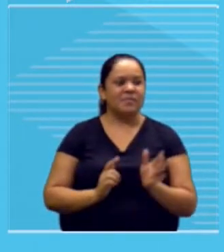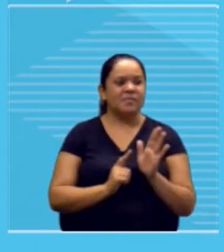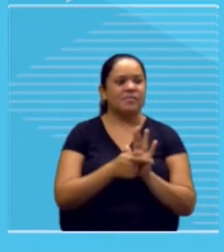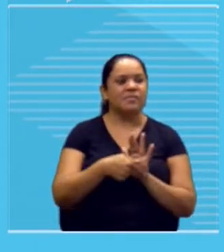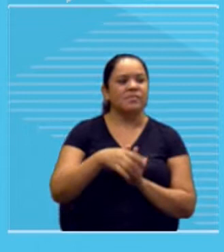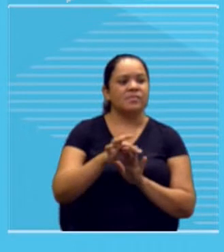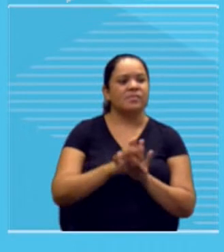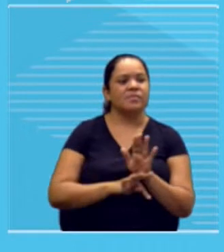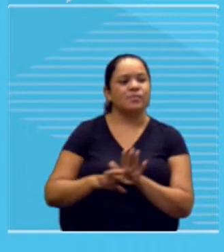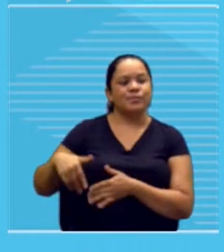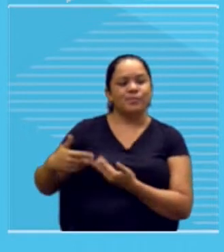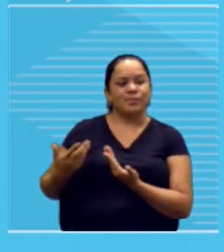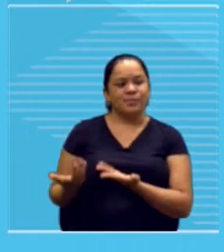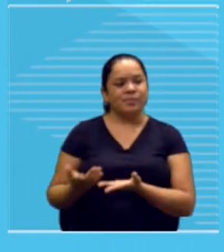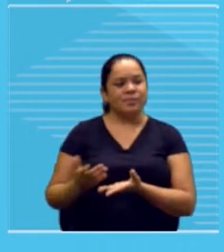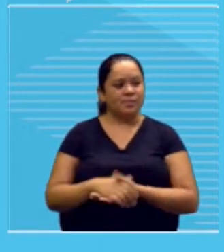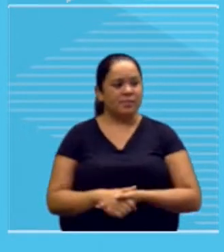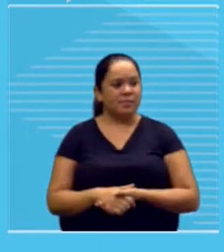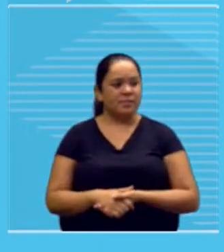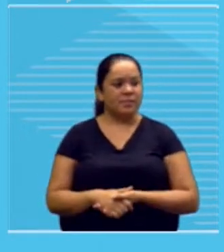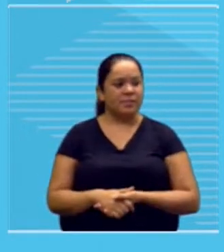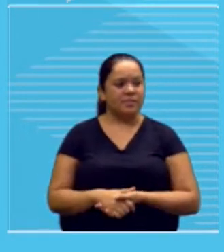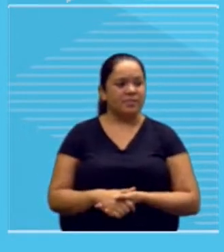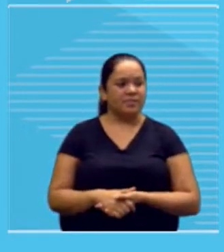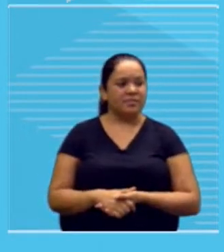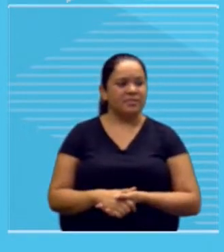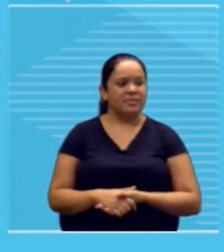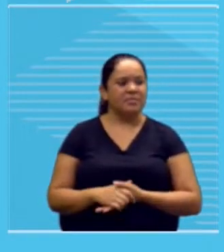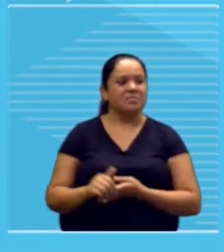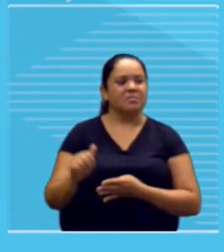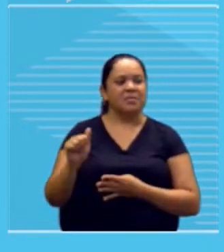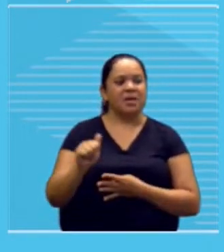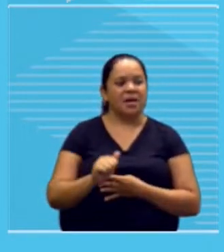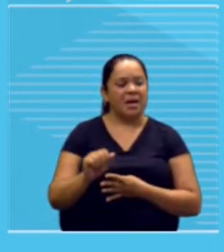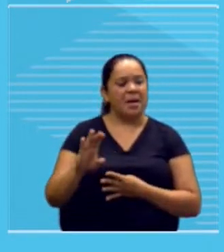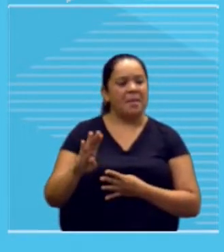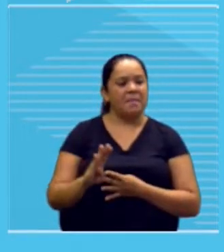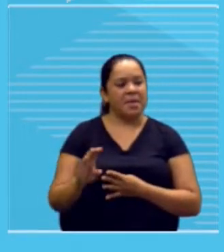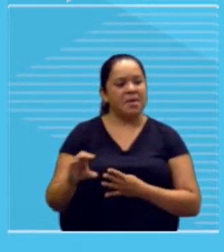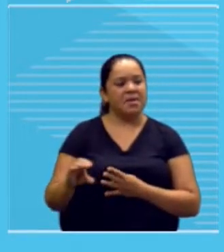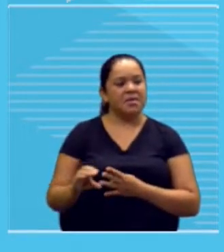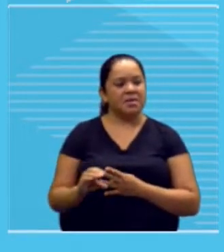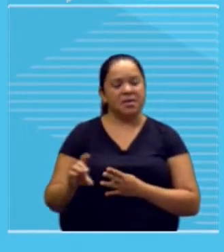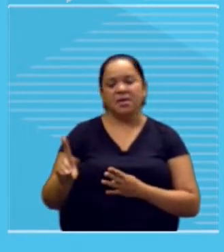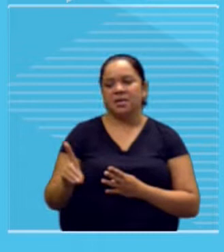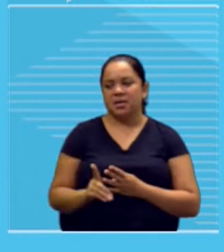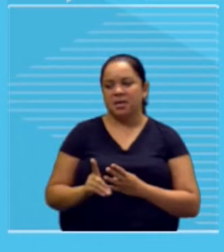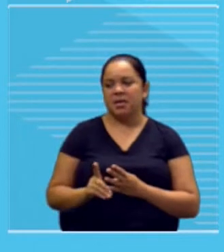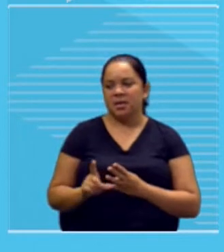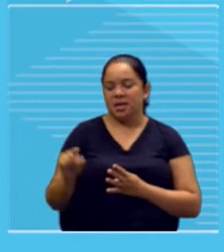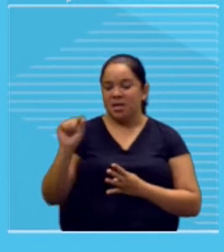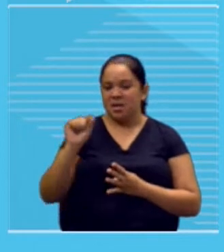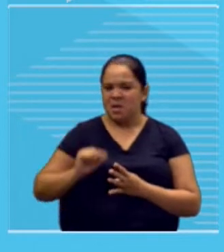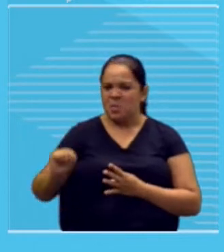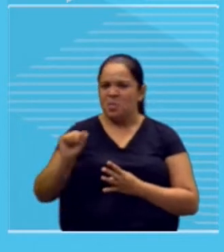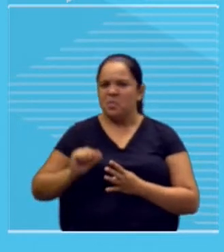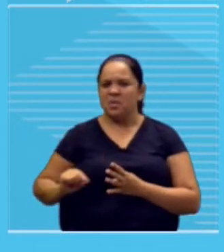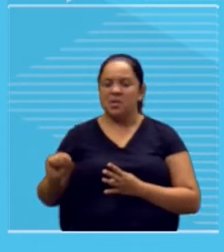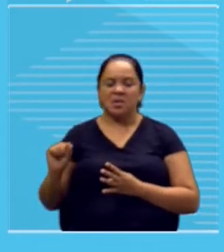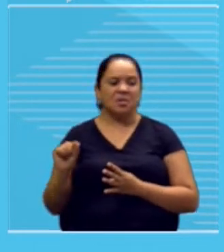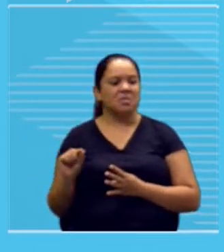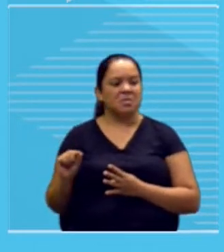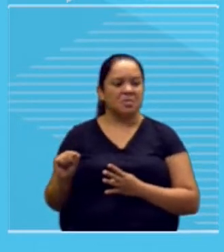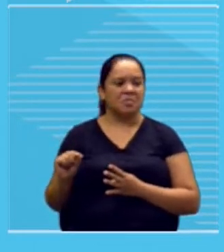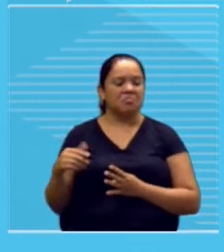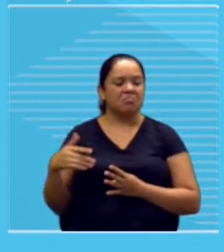é qual letra A será que é uma fábula b de bola é um debate letra C uma propaganda ou letra D